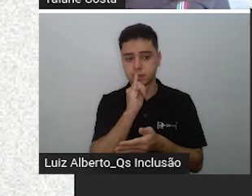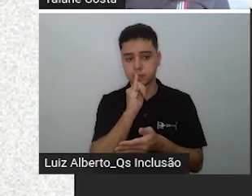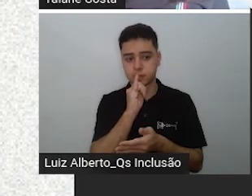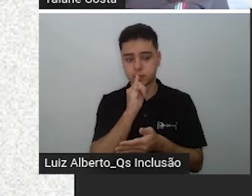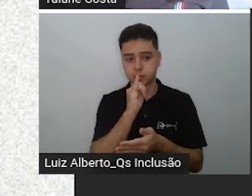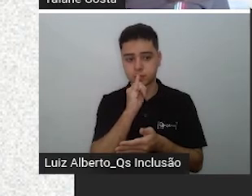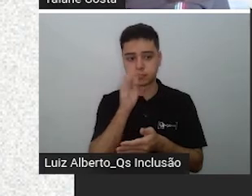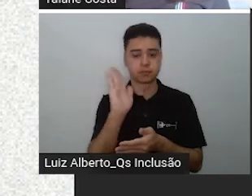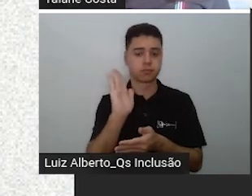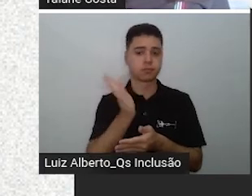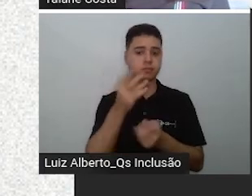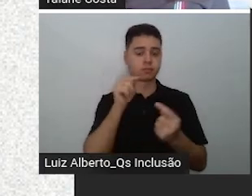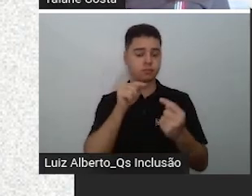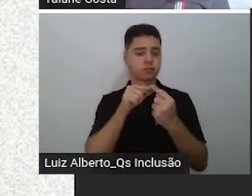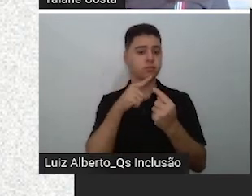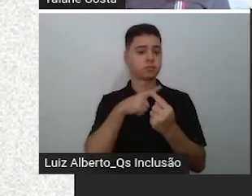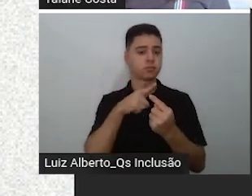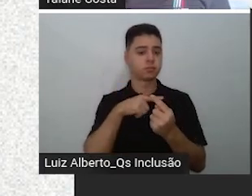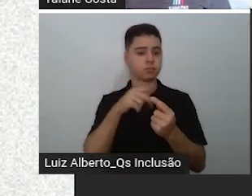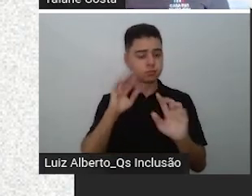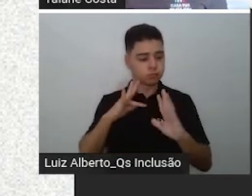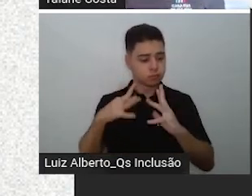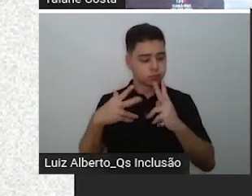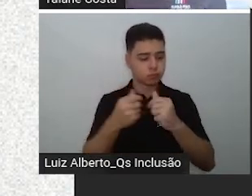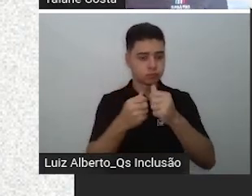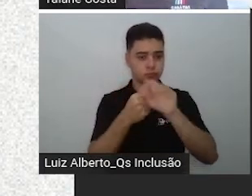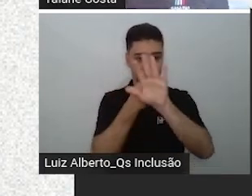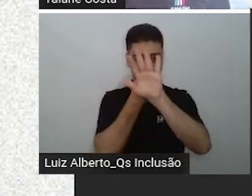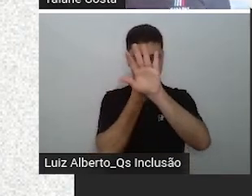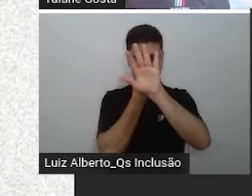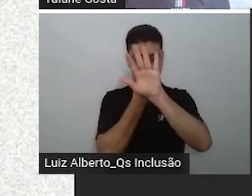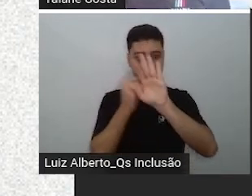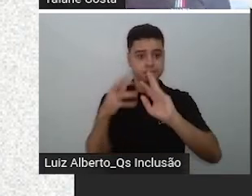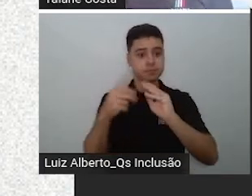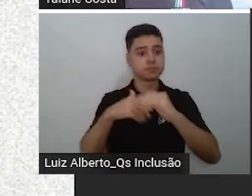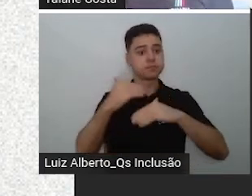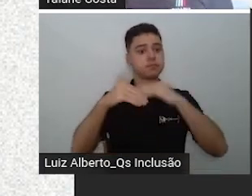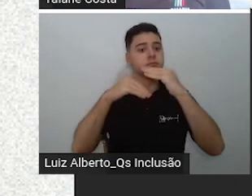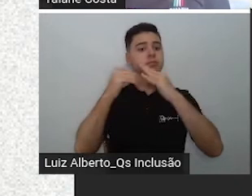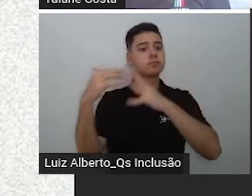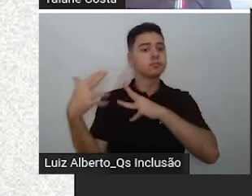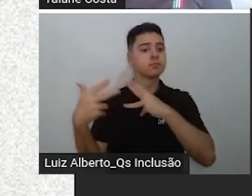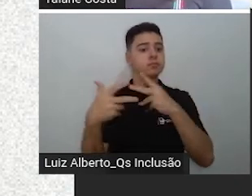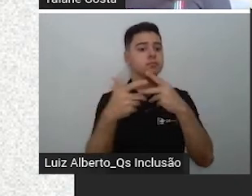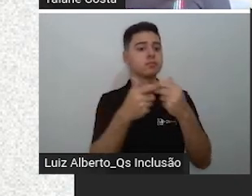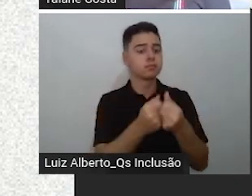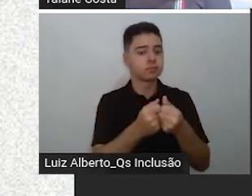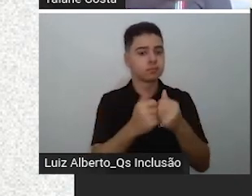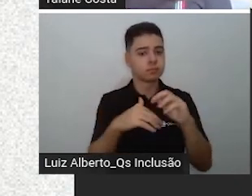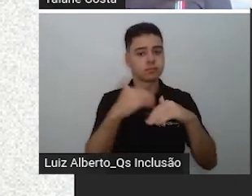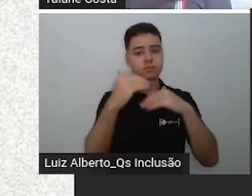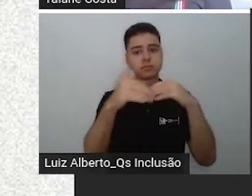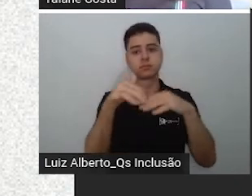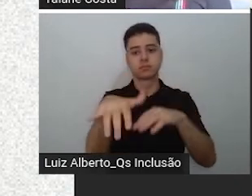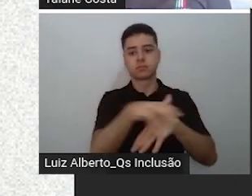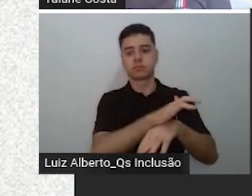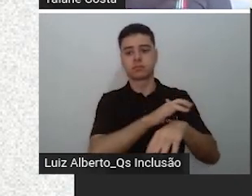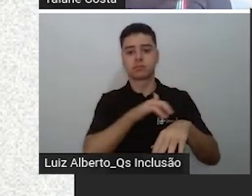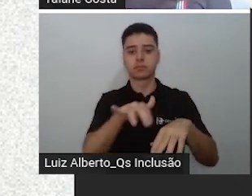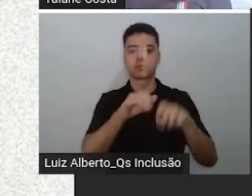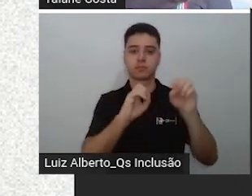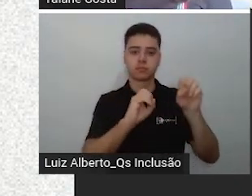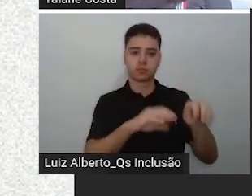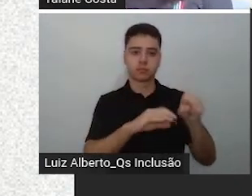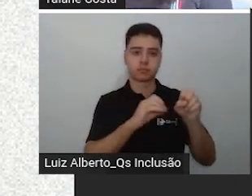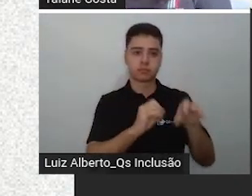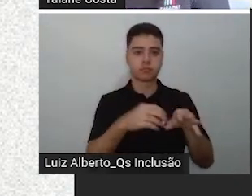ele tem o objetivo de desenvolver um pouquinho mais sobre o campo desenvolver mais o campo de educação